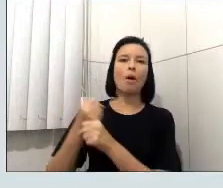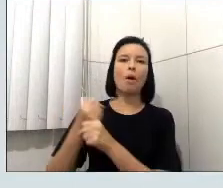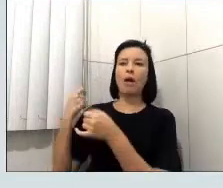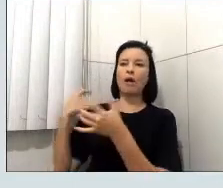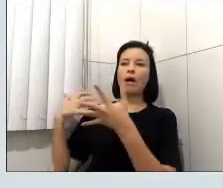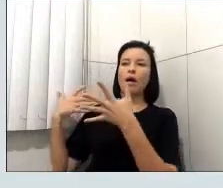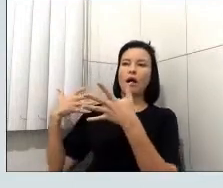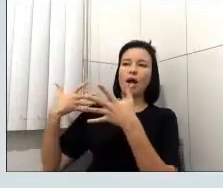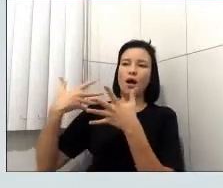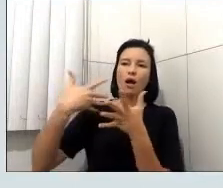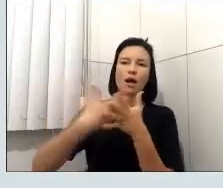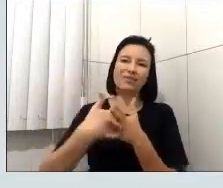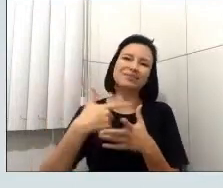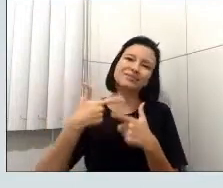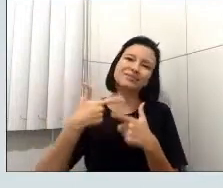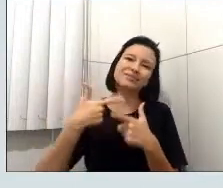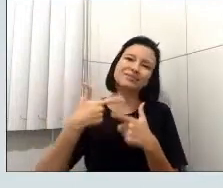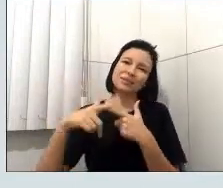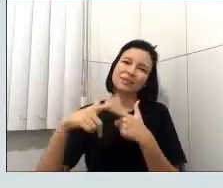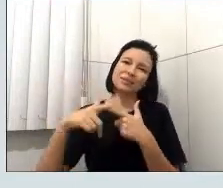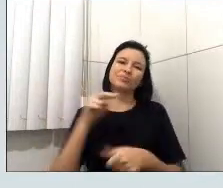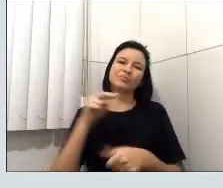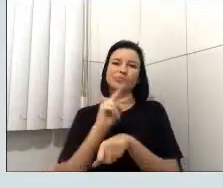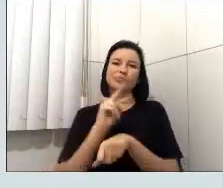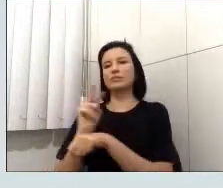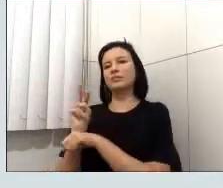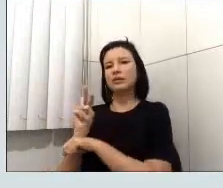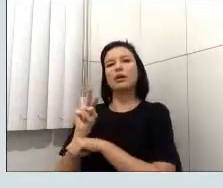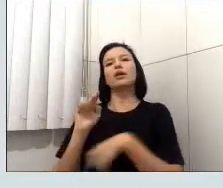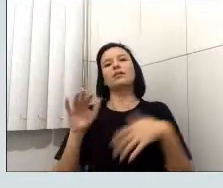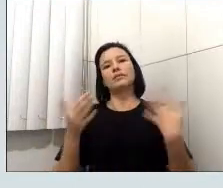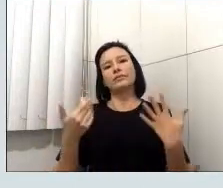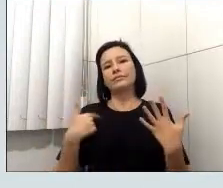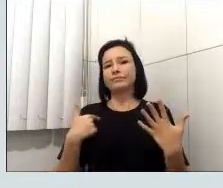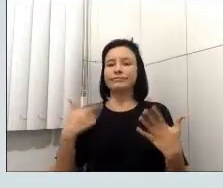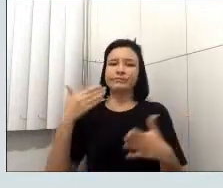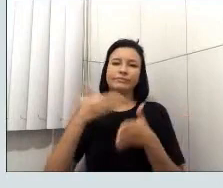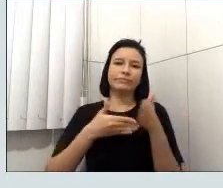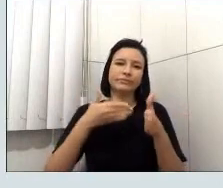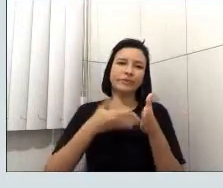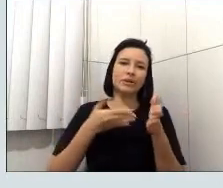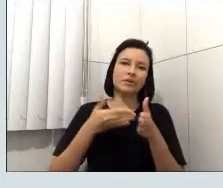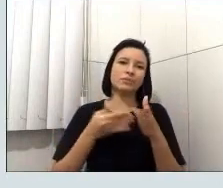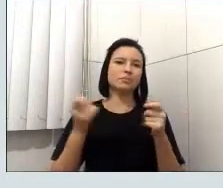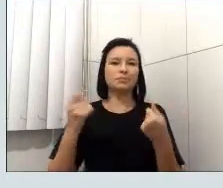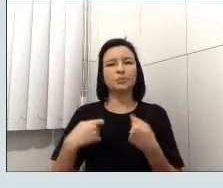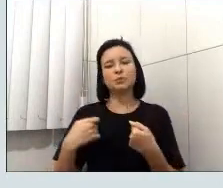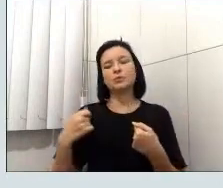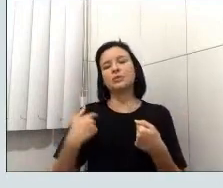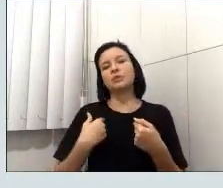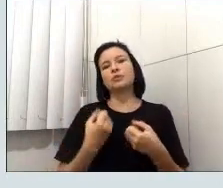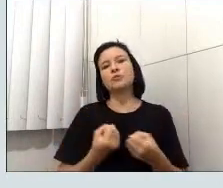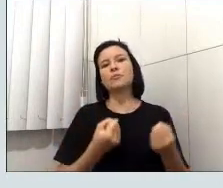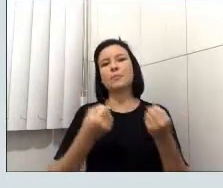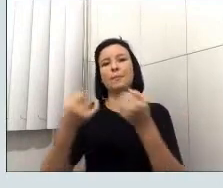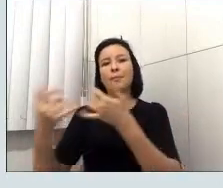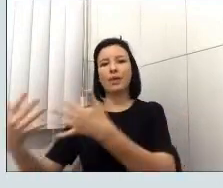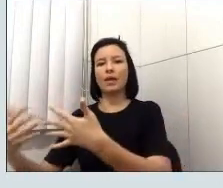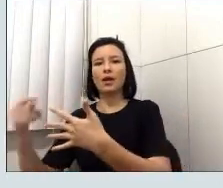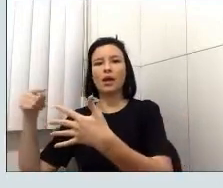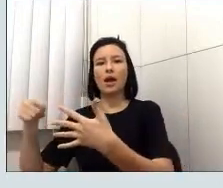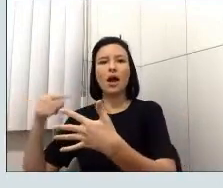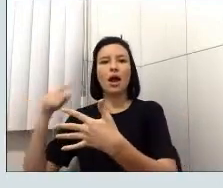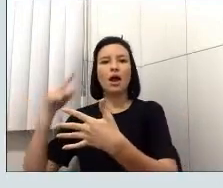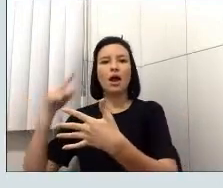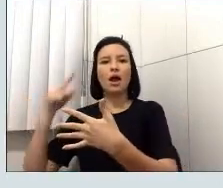tem esses problemas de preservação e que atrapalham muito que a gente possa contar, então, a história